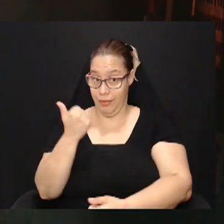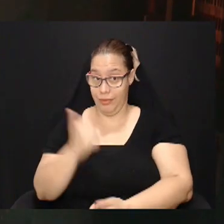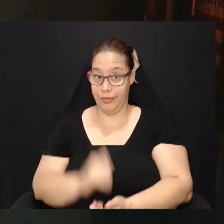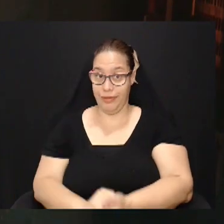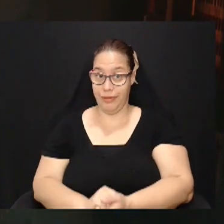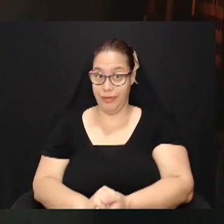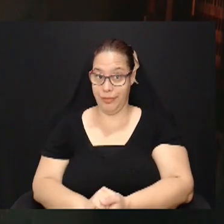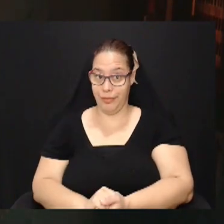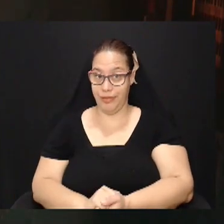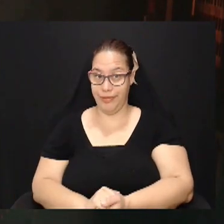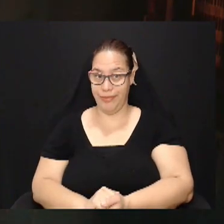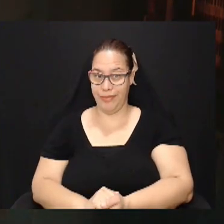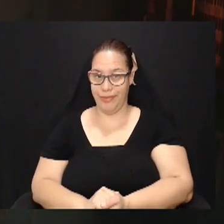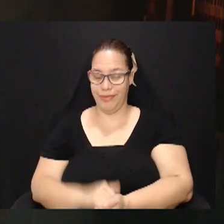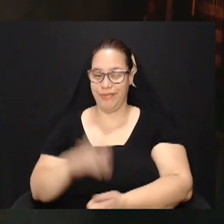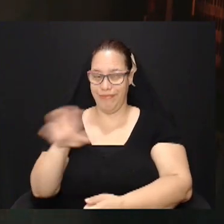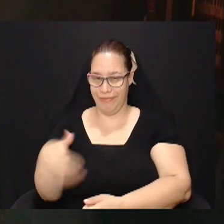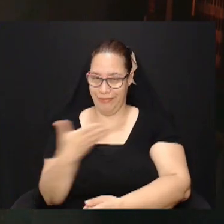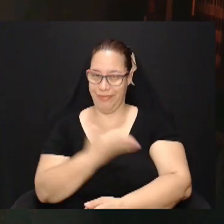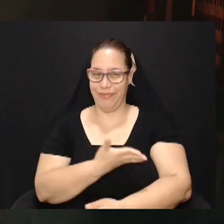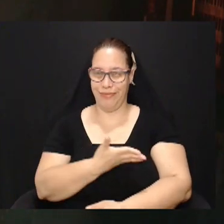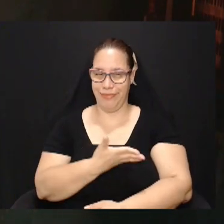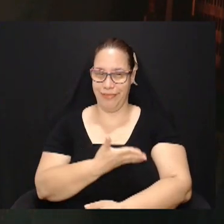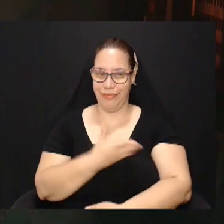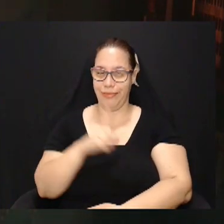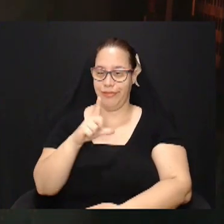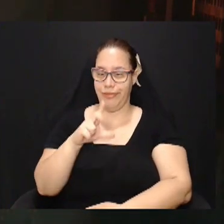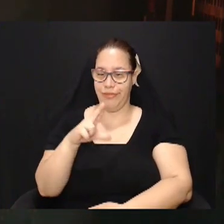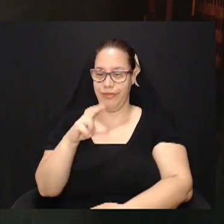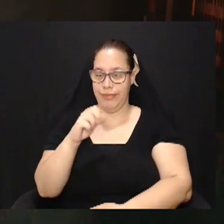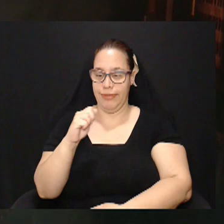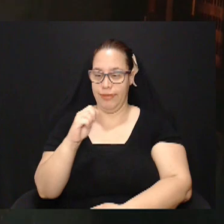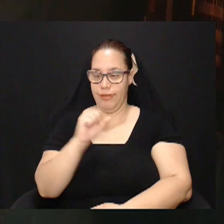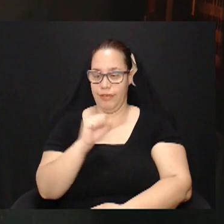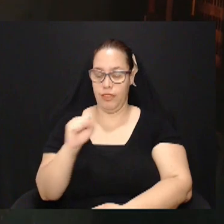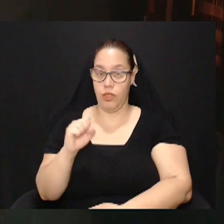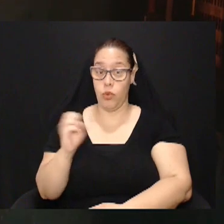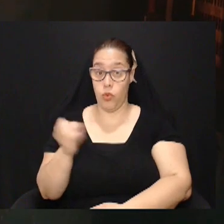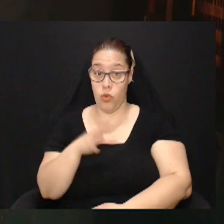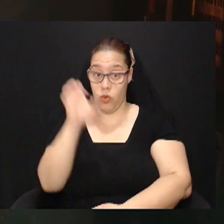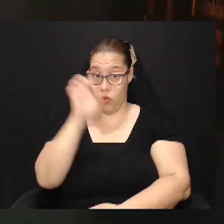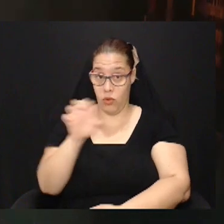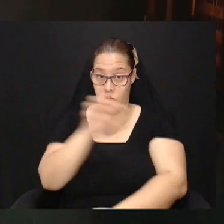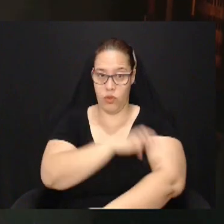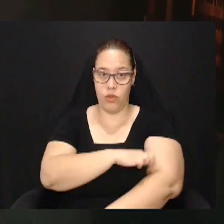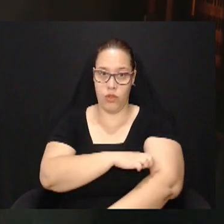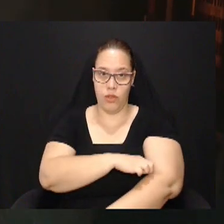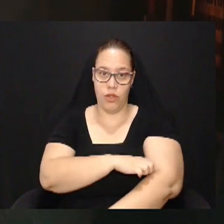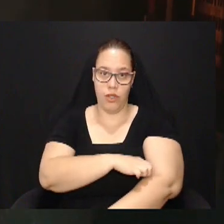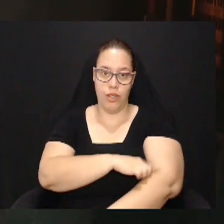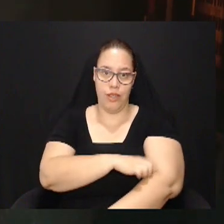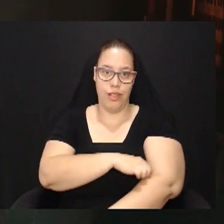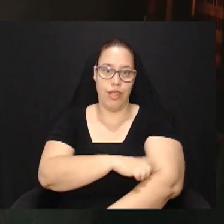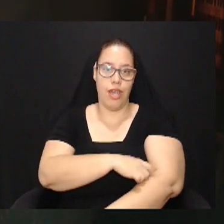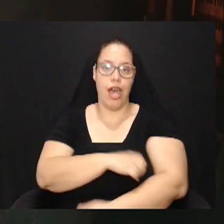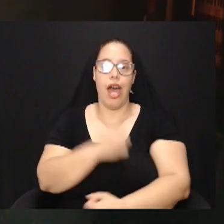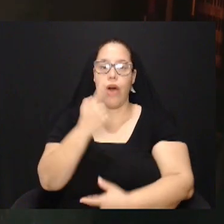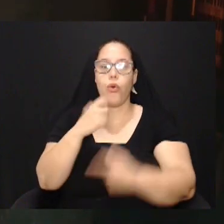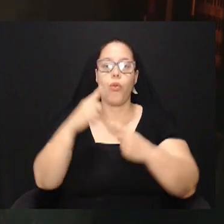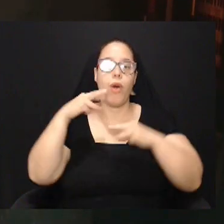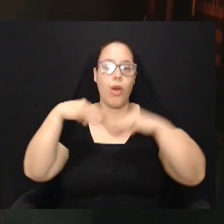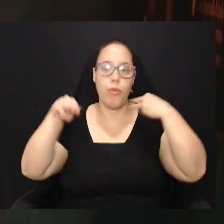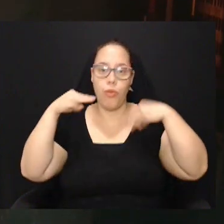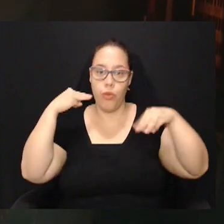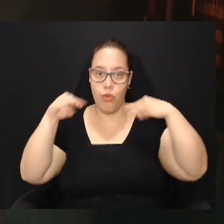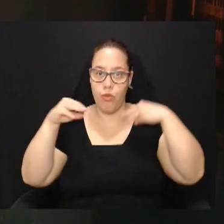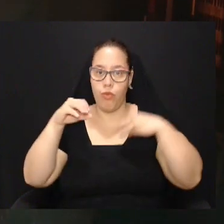na tela, produção, por favor. Lucas Andrade, do Nova Europa. Trilhas sonoras. Algumas trilhas sonoras